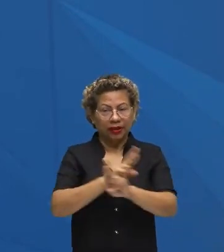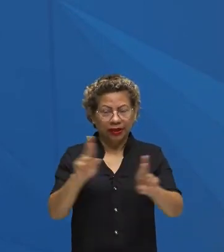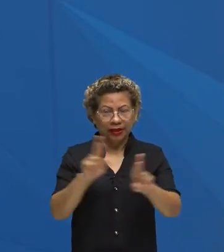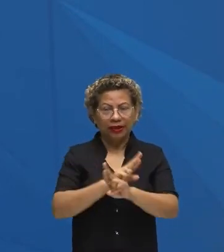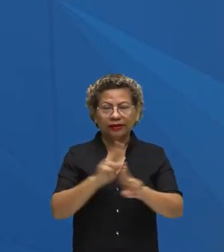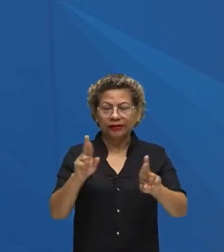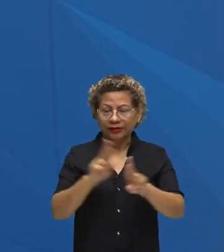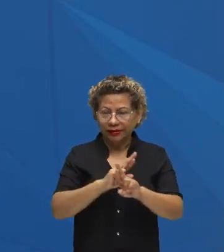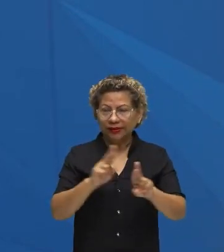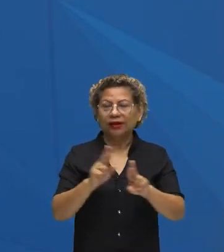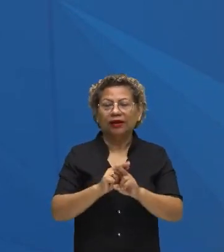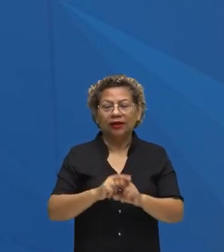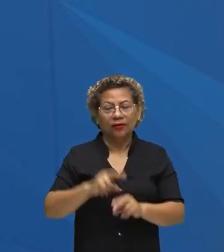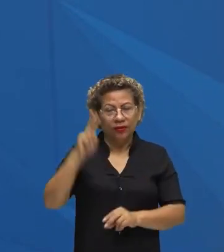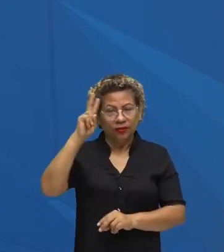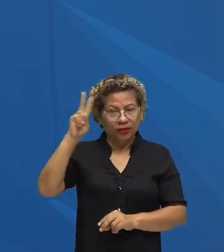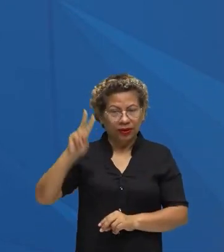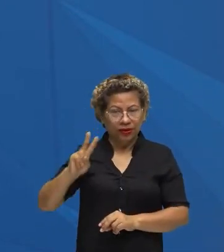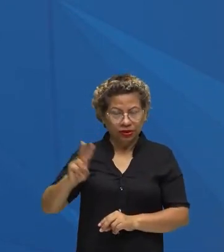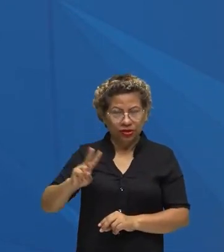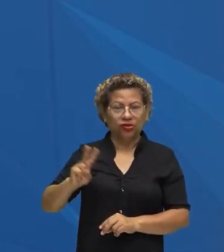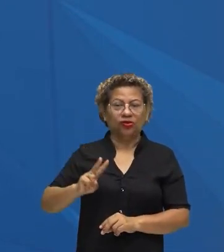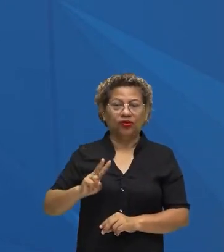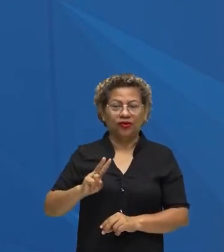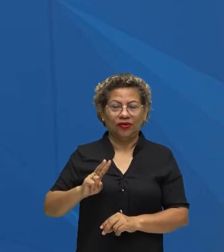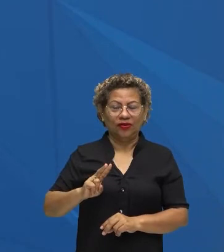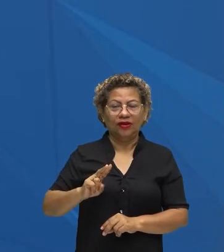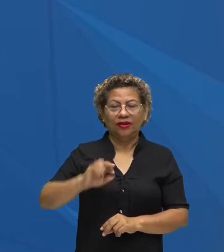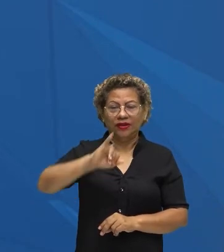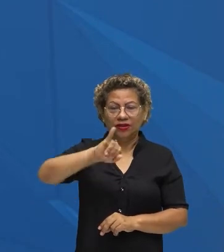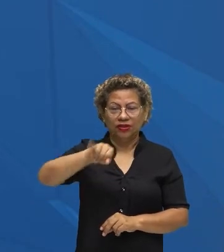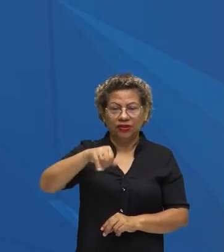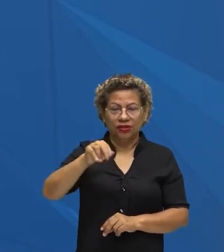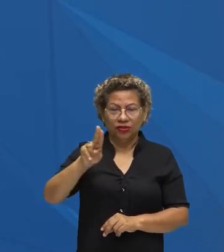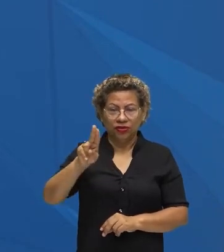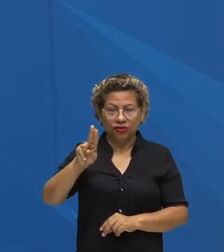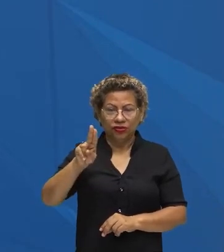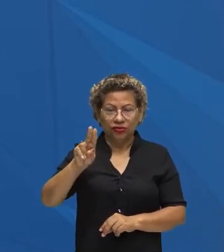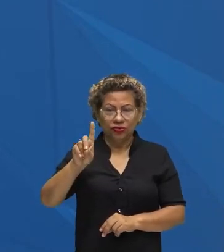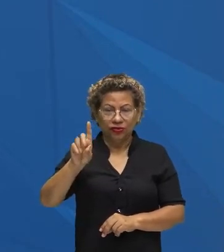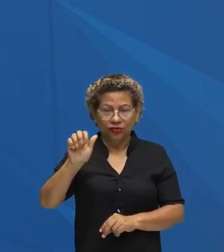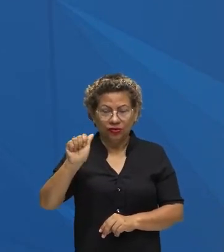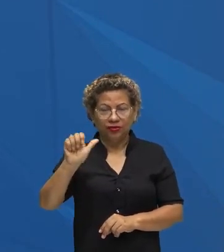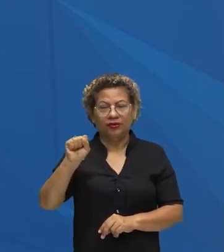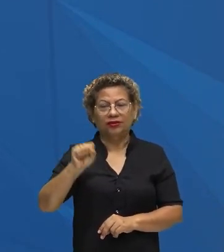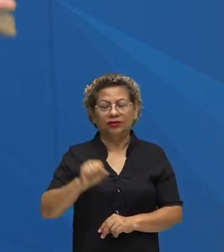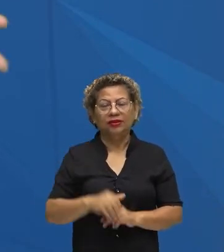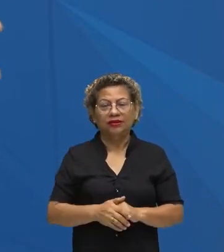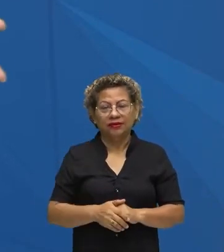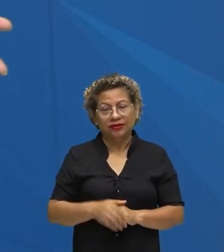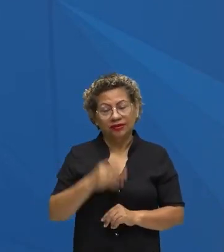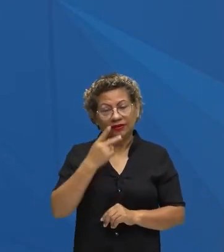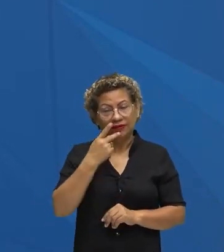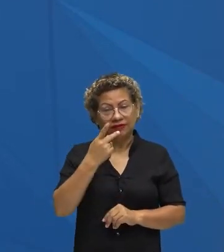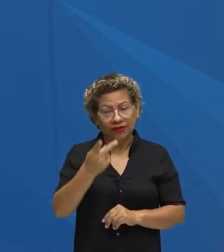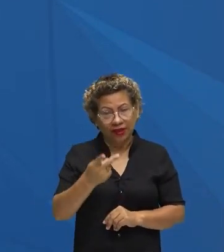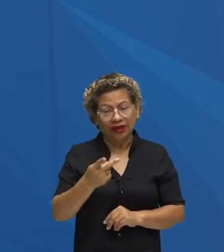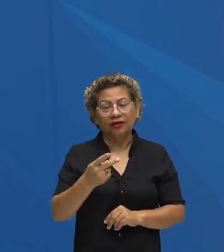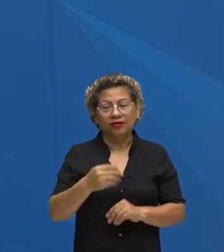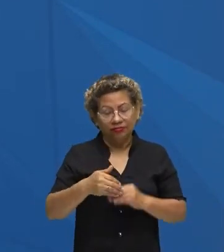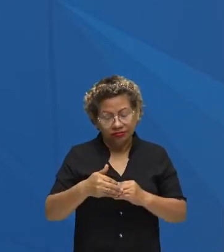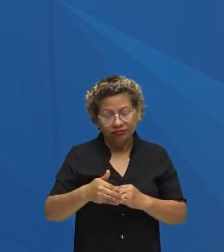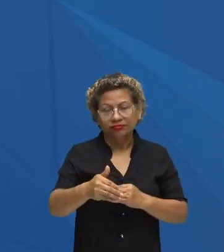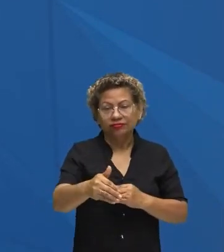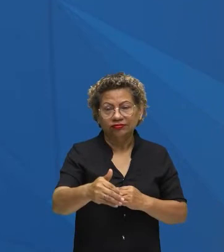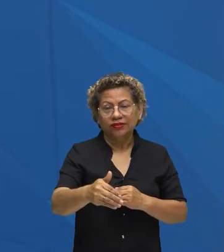a história, né, de Judas. Então, é um das prováveis origens que a partir dali, não é, surgiu